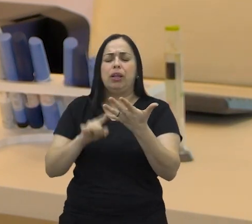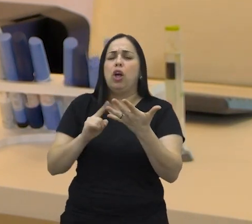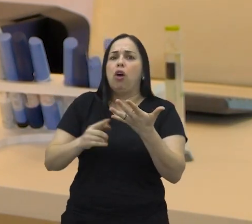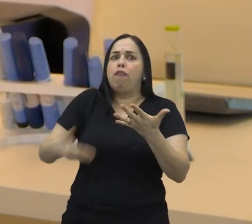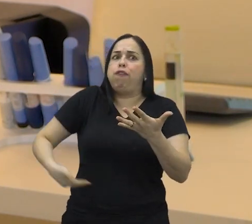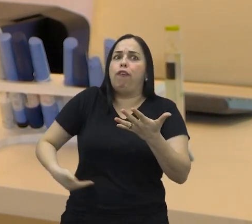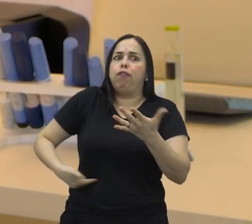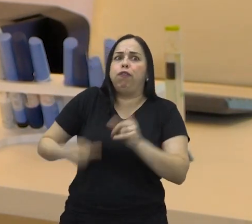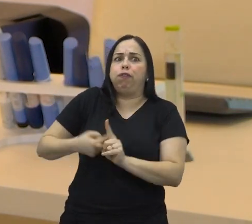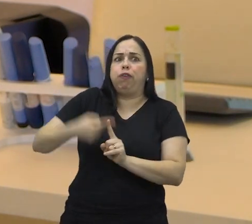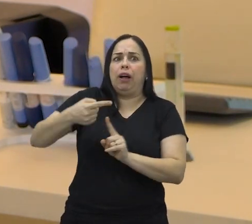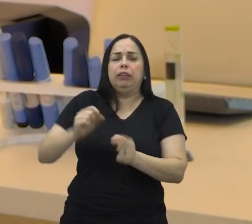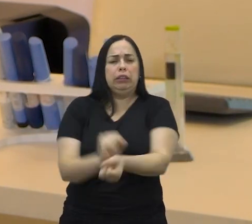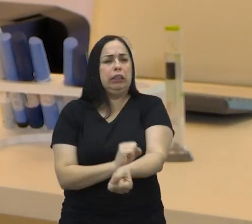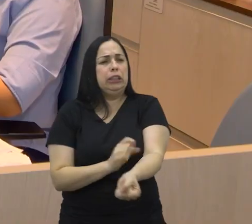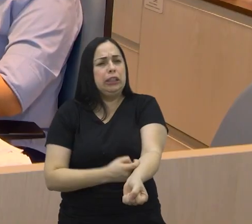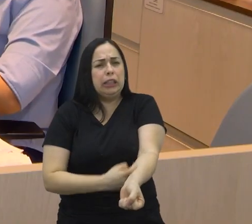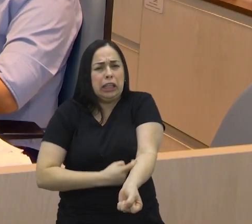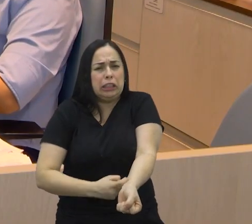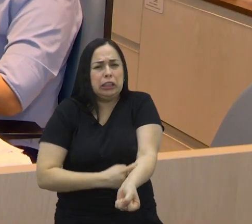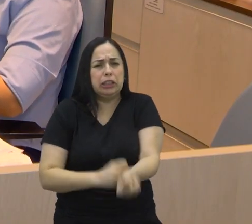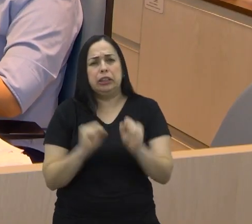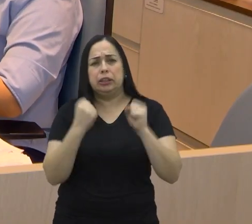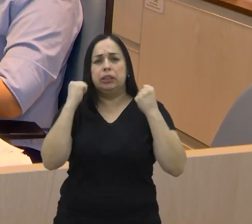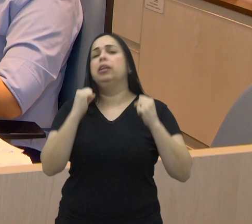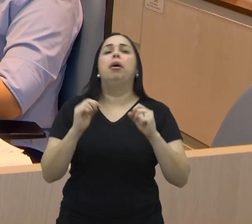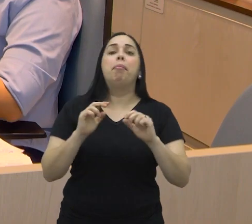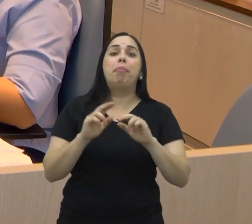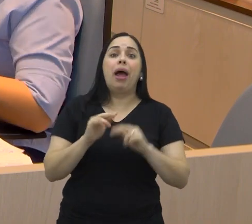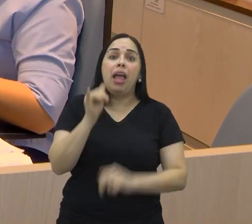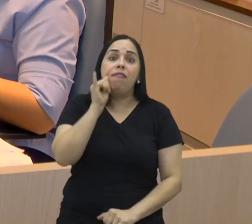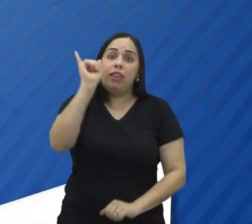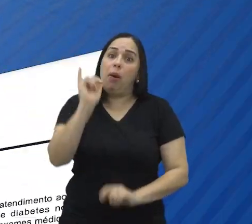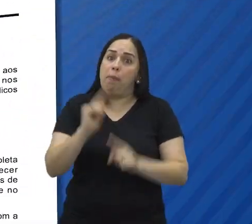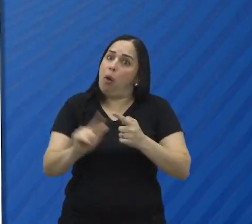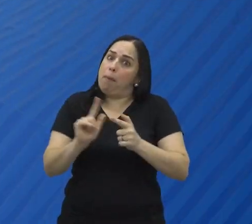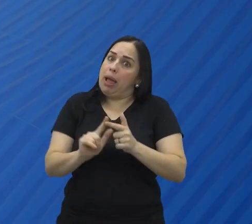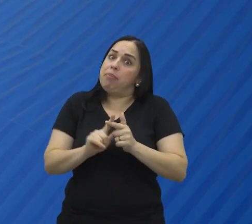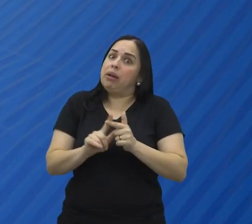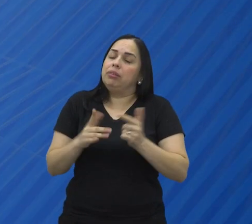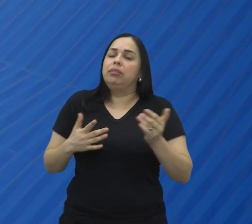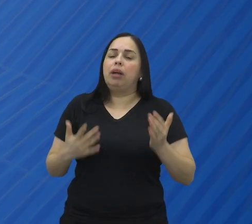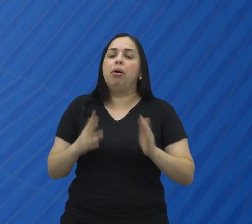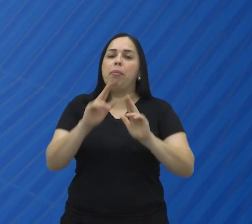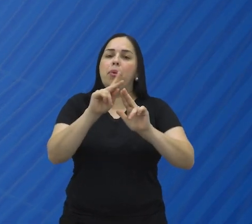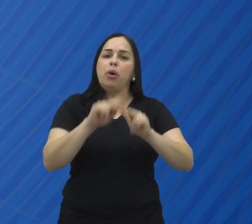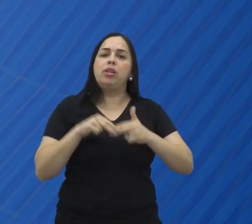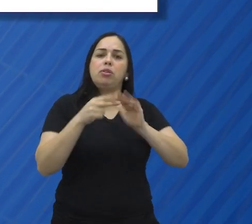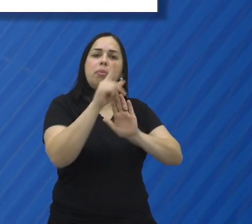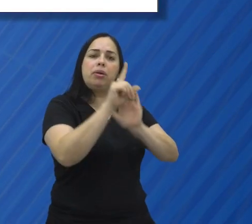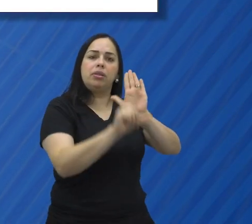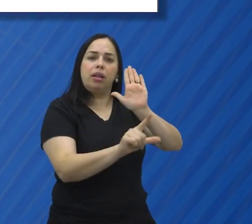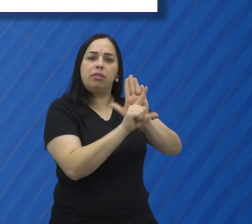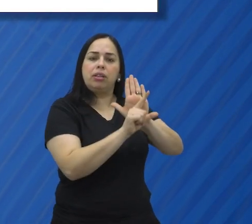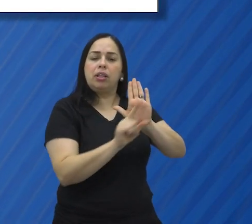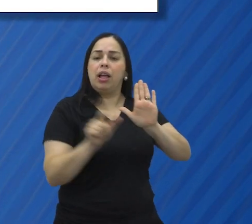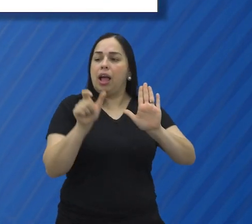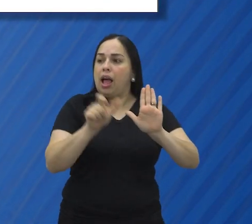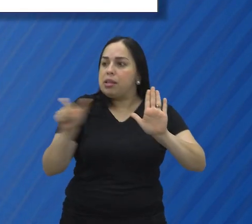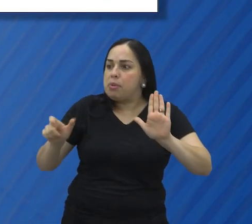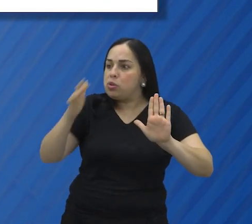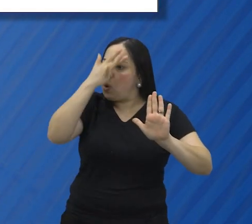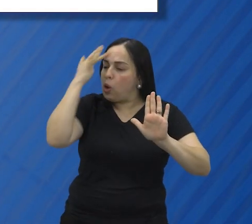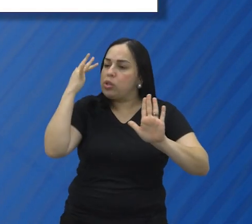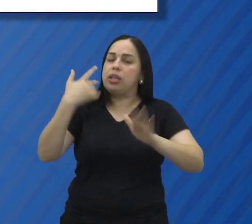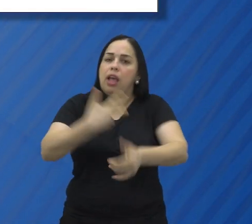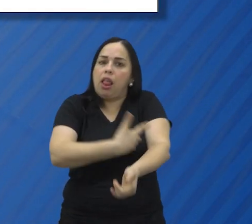aumento da fome, irritabilidade. Para que ninguém enfrente esses problemas, a Câmara aprovou um projeto que vai garantir